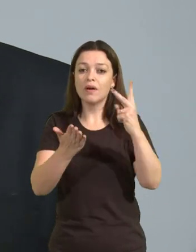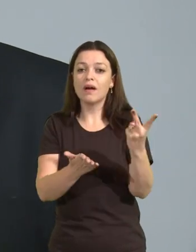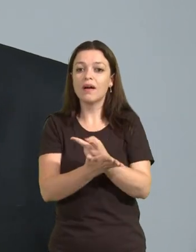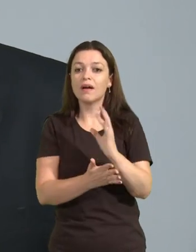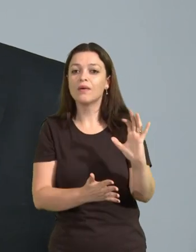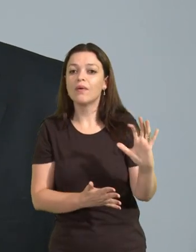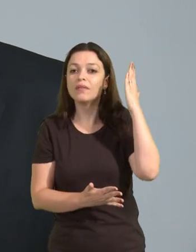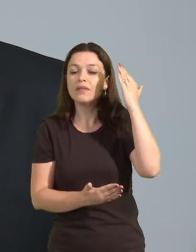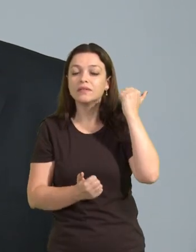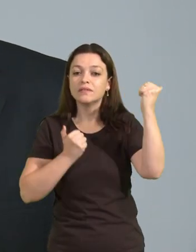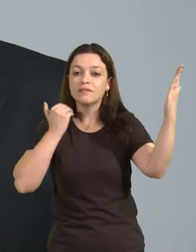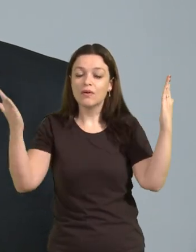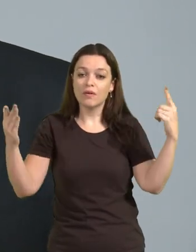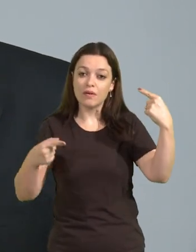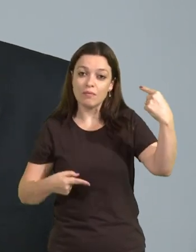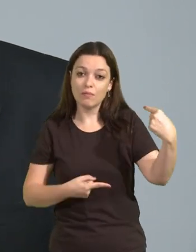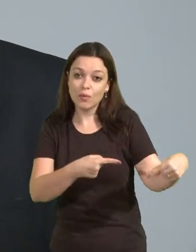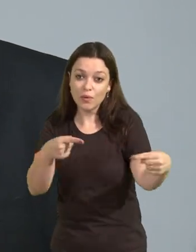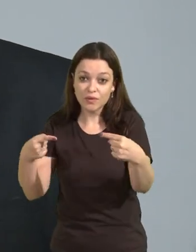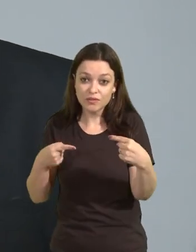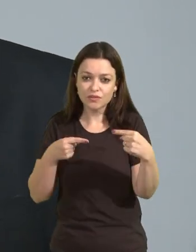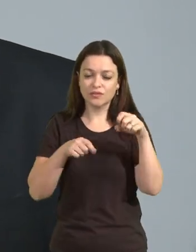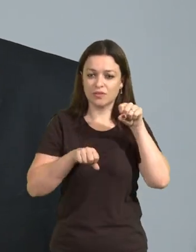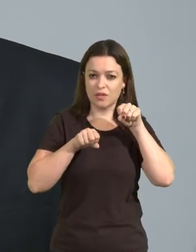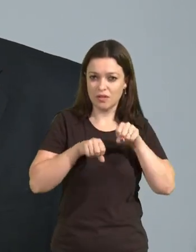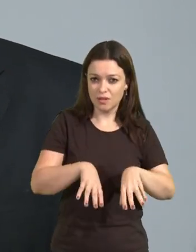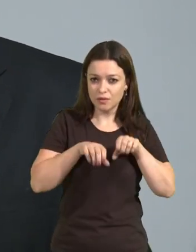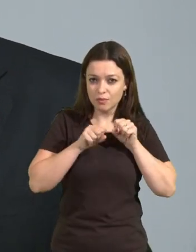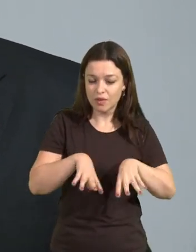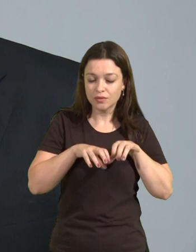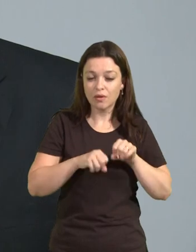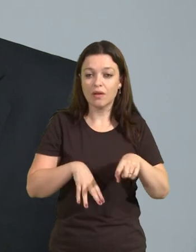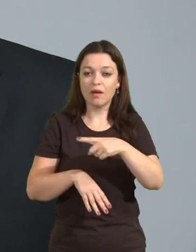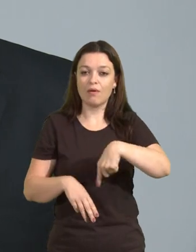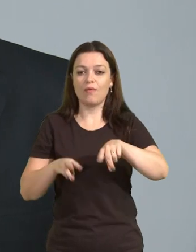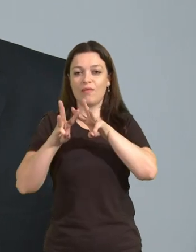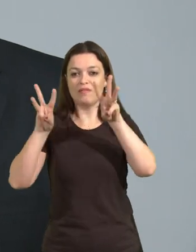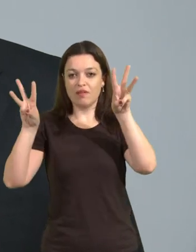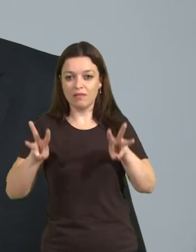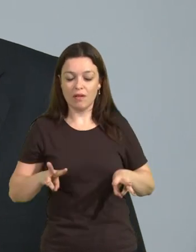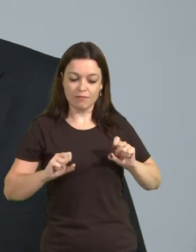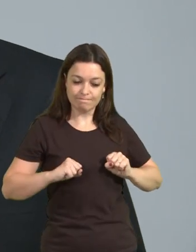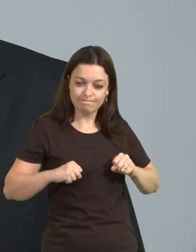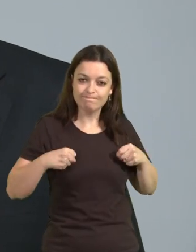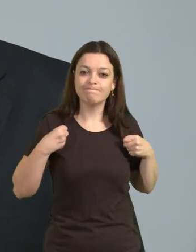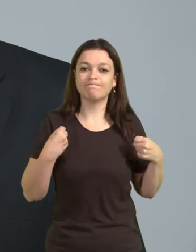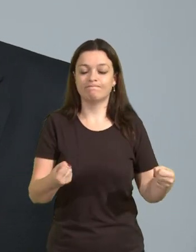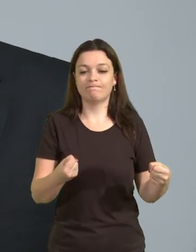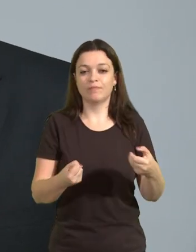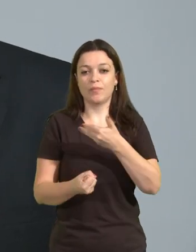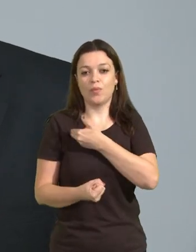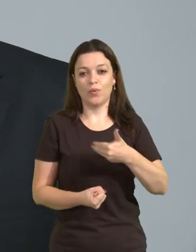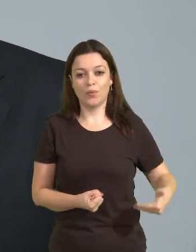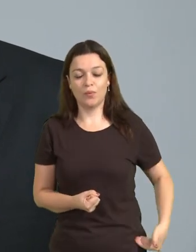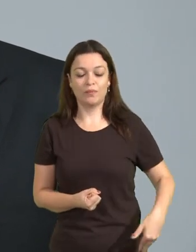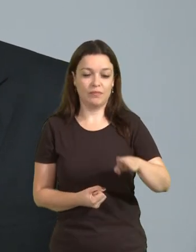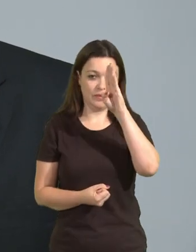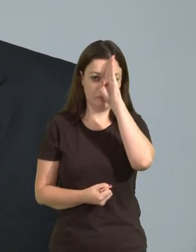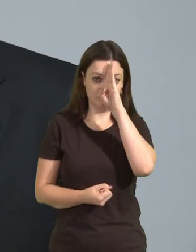cenário político, educacional, na defesa de uma universidade